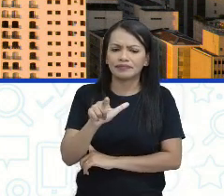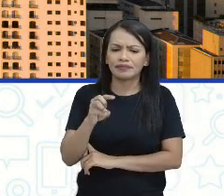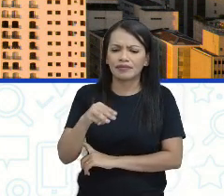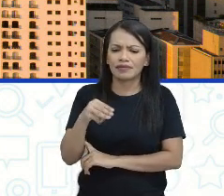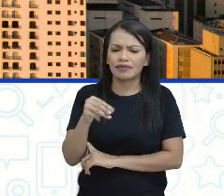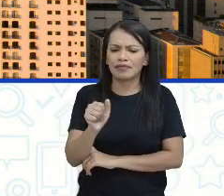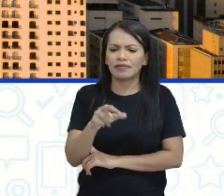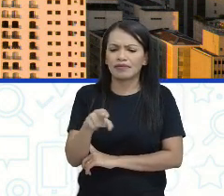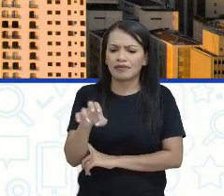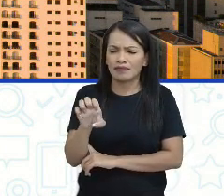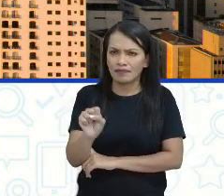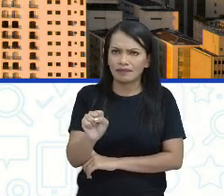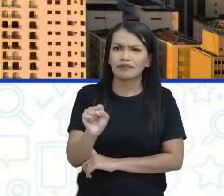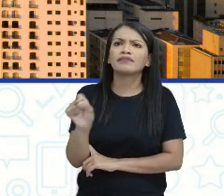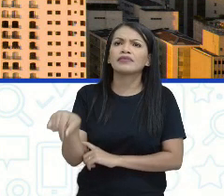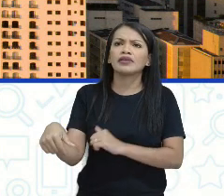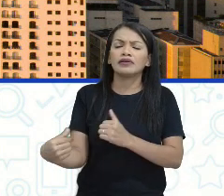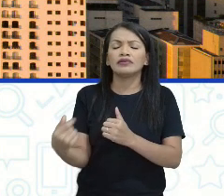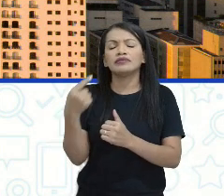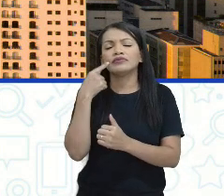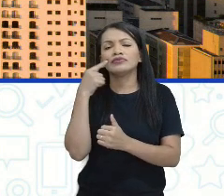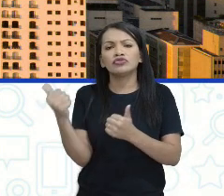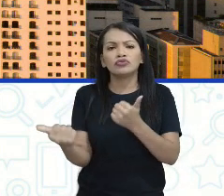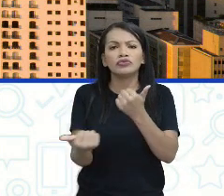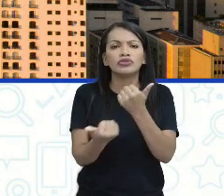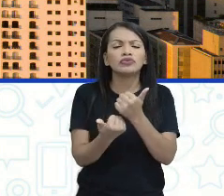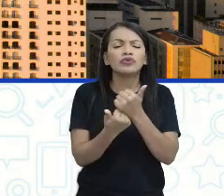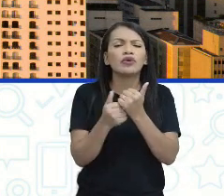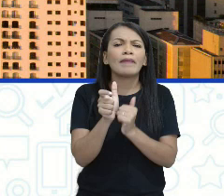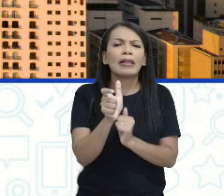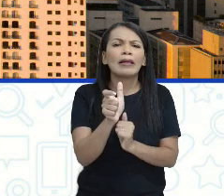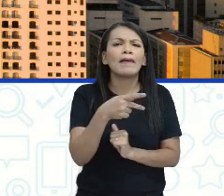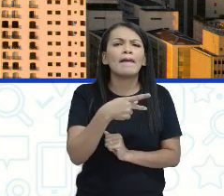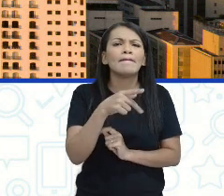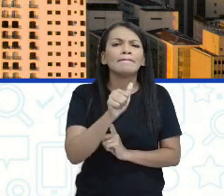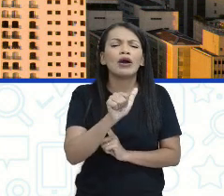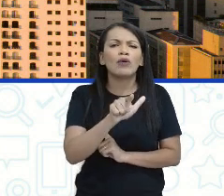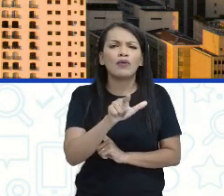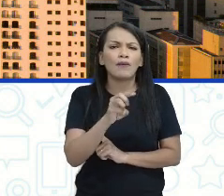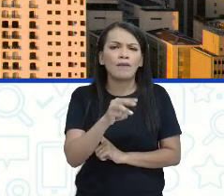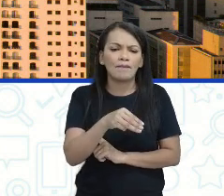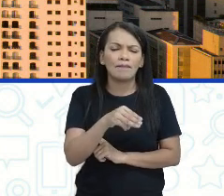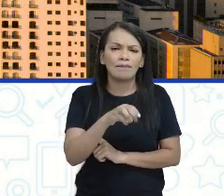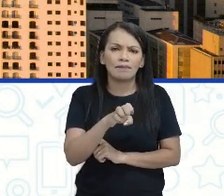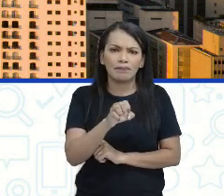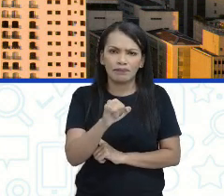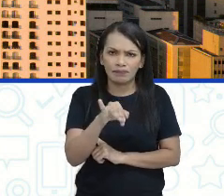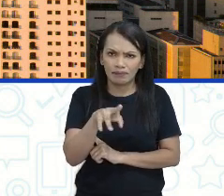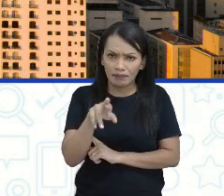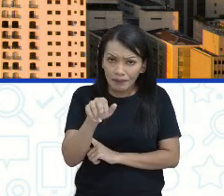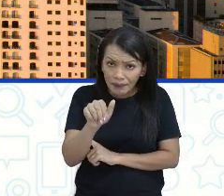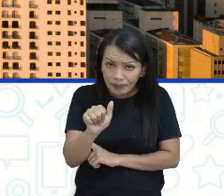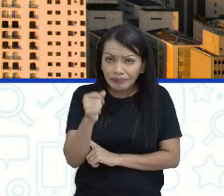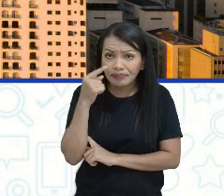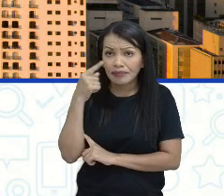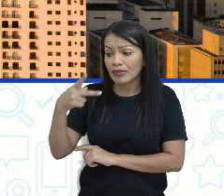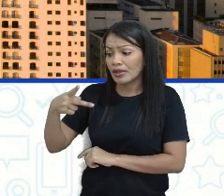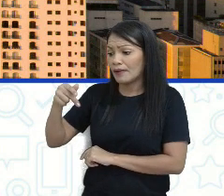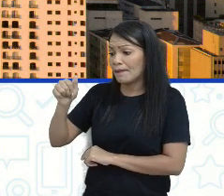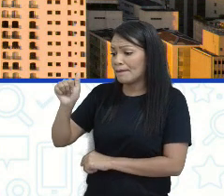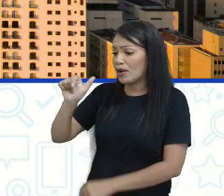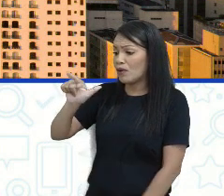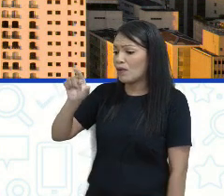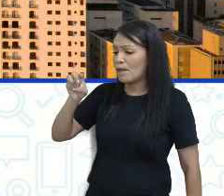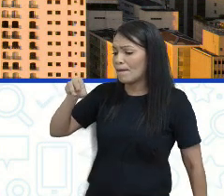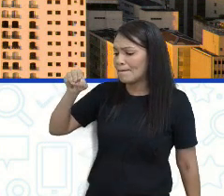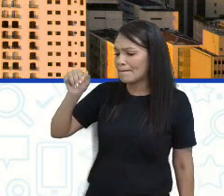letra minúscula, substitui a palavra Palmeiras. Há um contexto histórico, social e racial nesse texto. Palmares é o quilombo